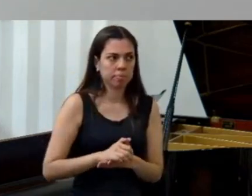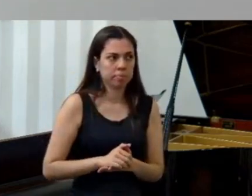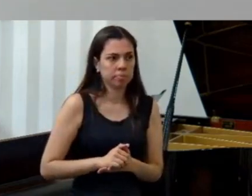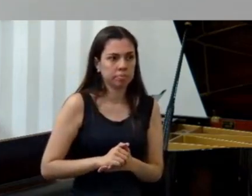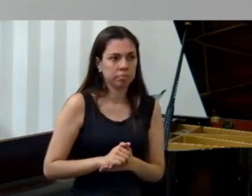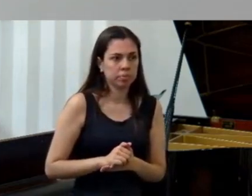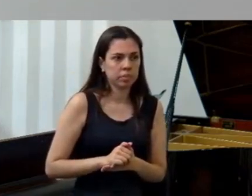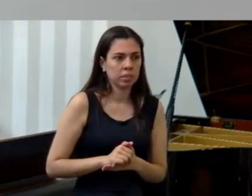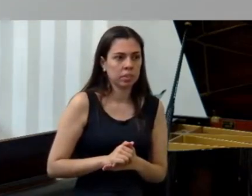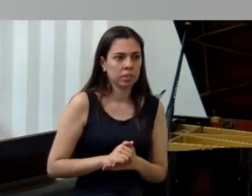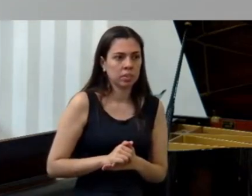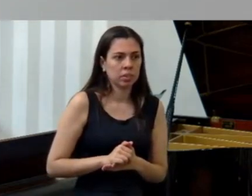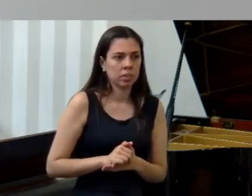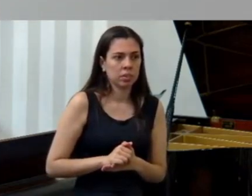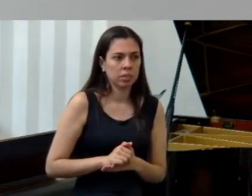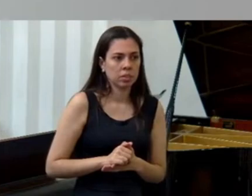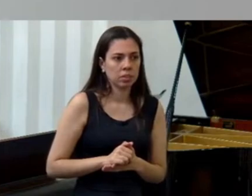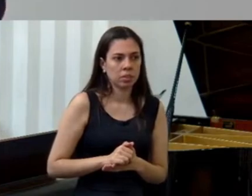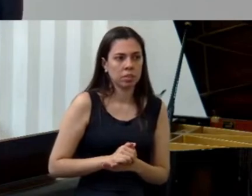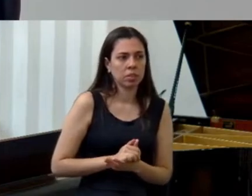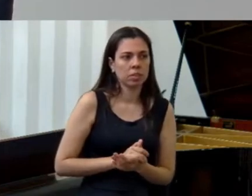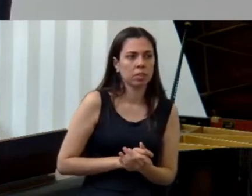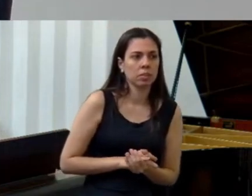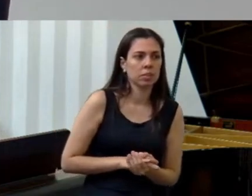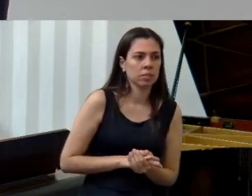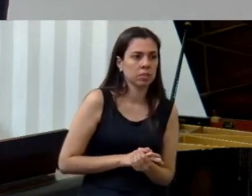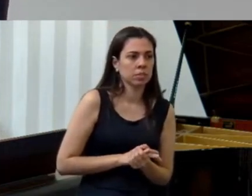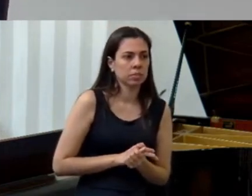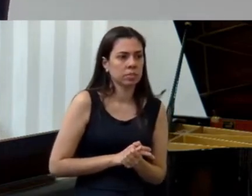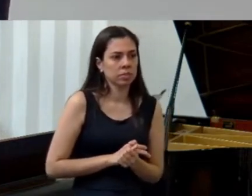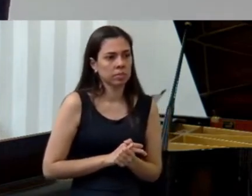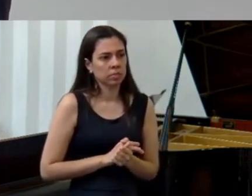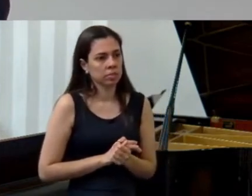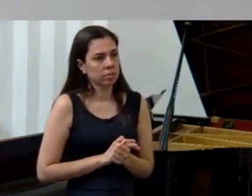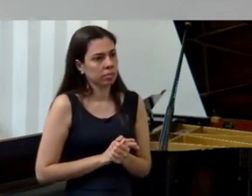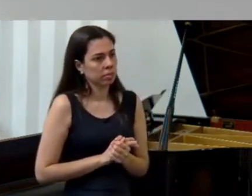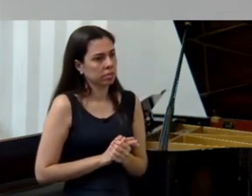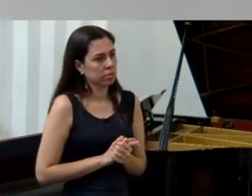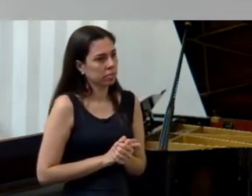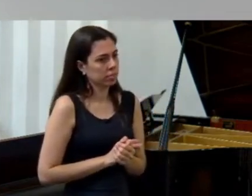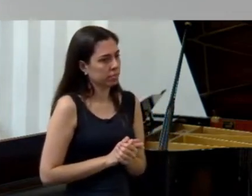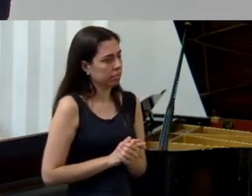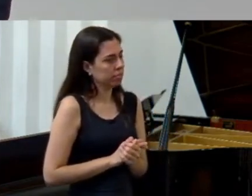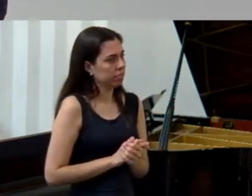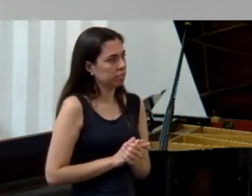protege Moisés dele mesmo. Muito provável que seja no mesmo lugar.